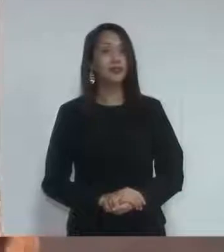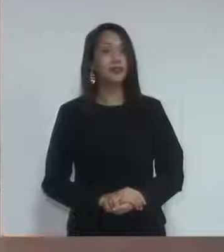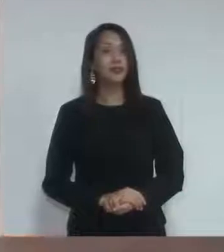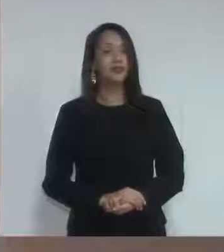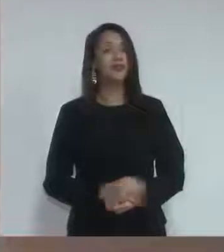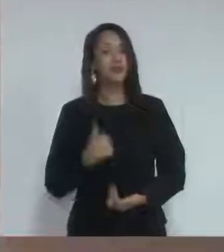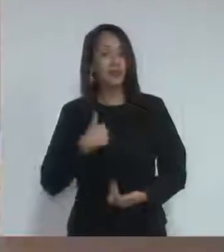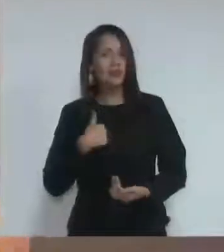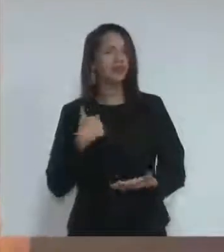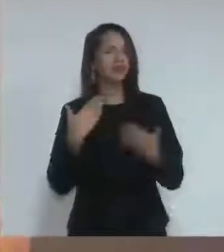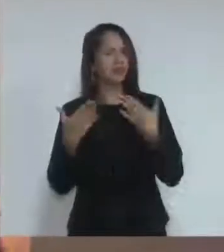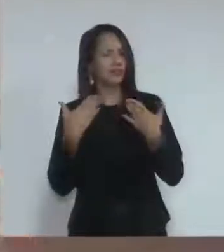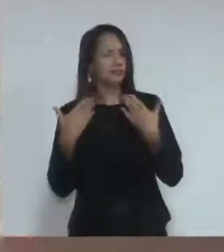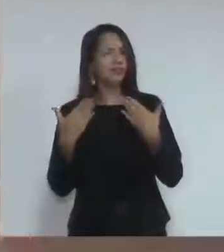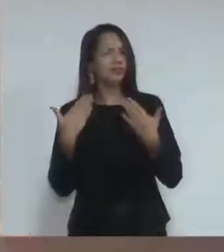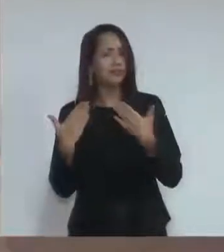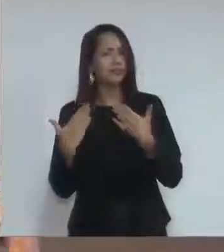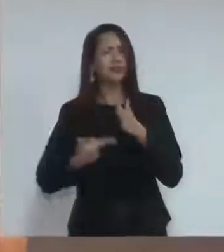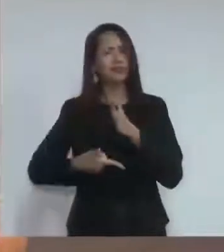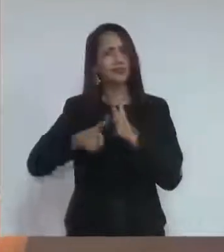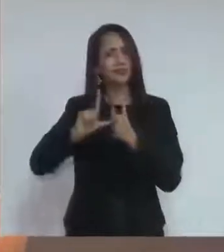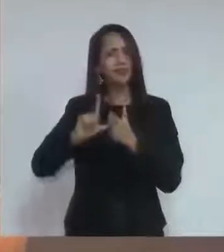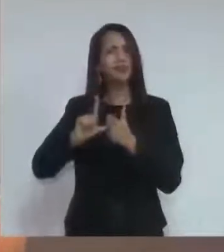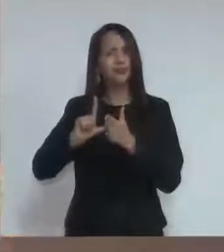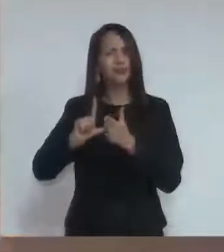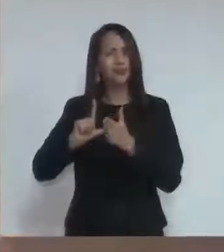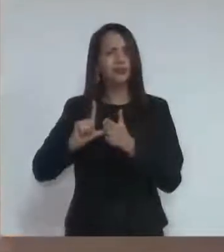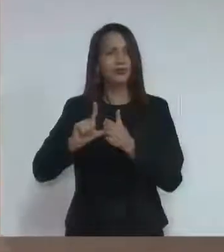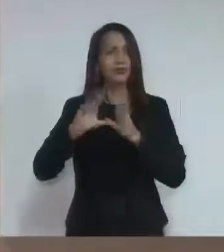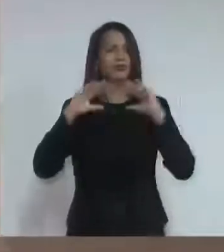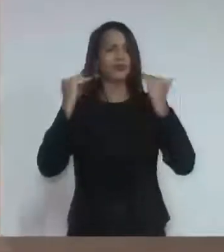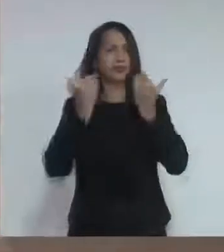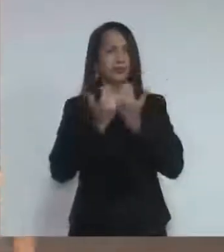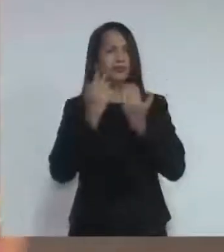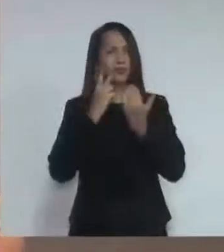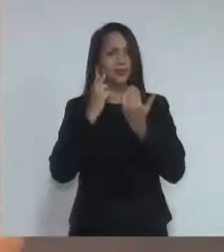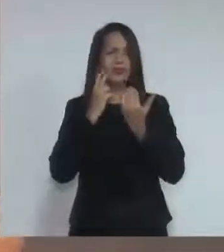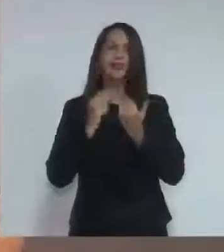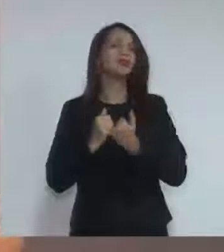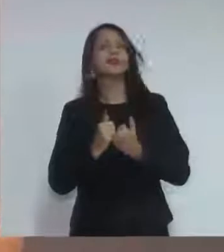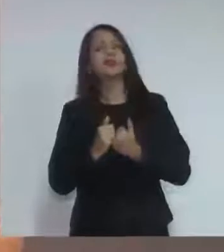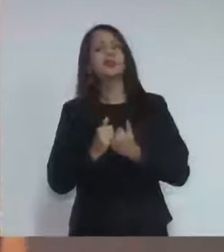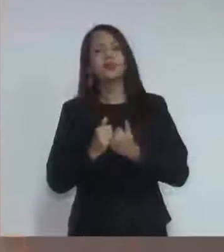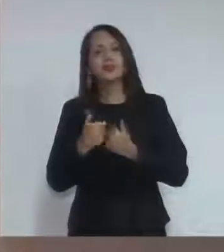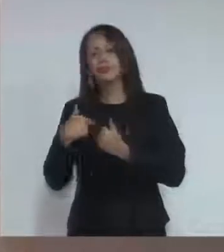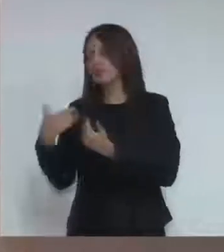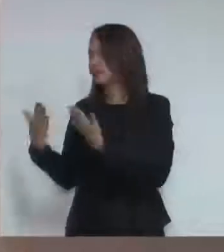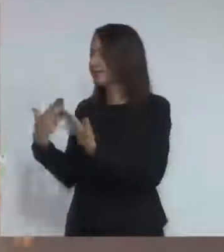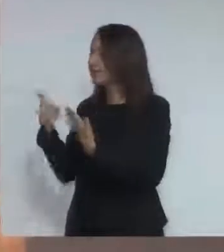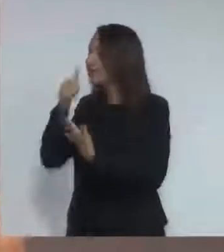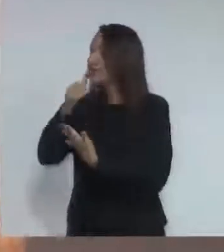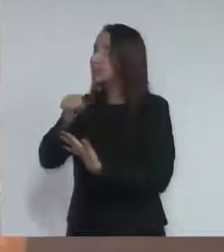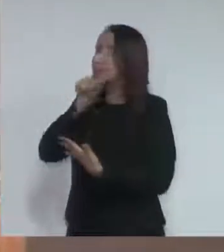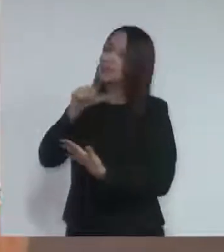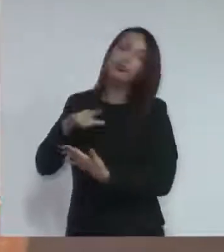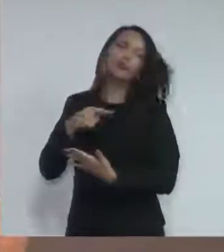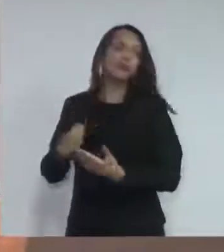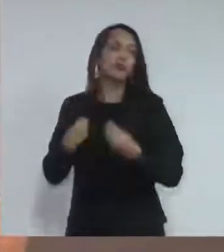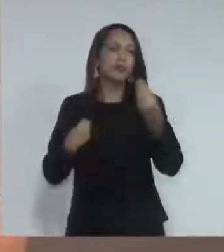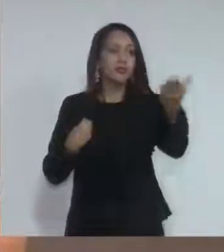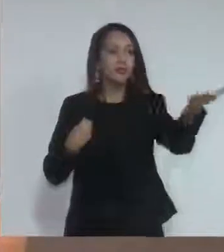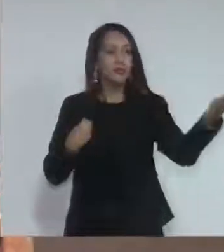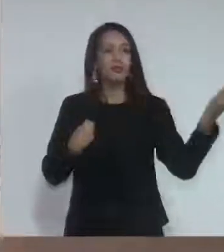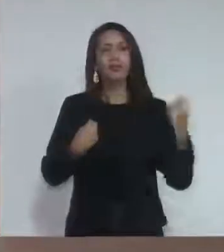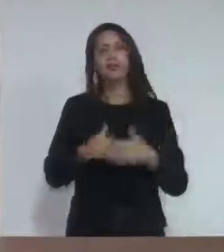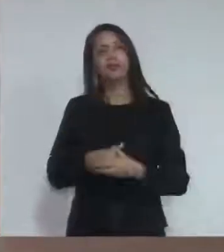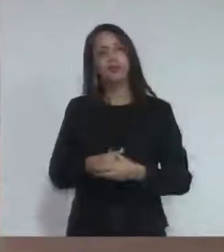Eu conversei com um pouquinho antes da sessão, vou tomar a liberdade de reproduzir o que eu conversei com uma das mães que esteve aqui,